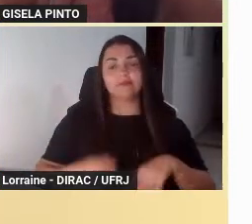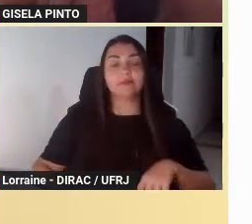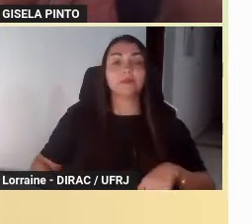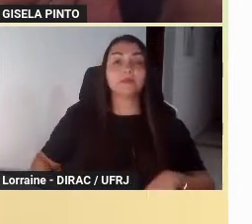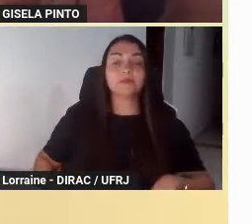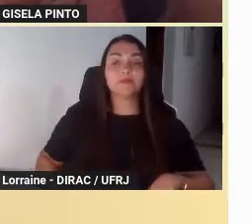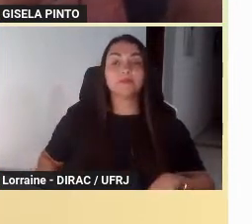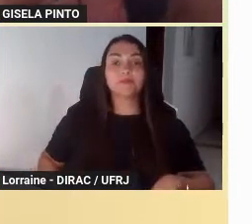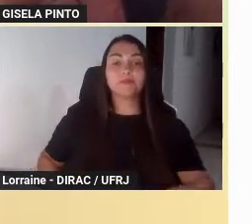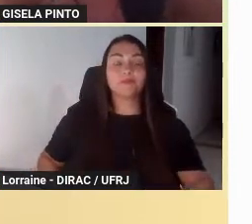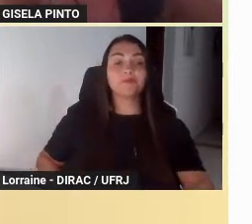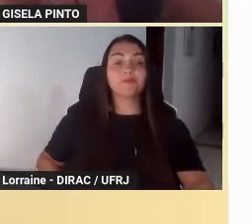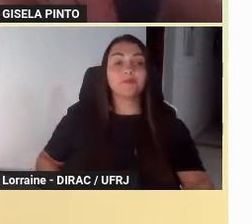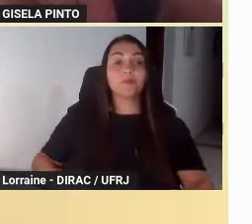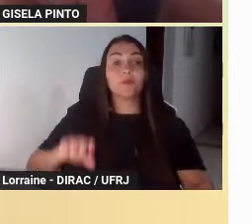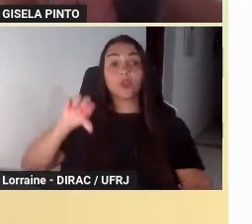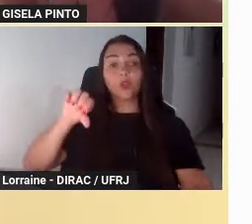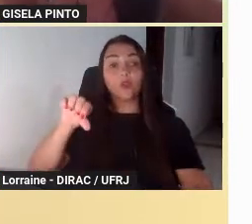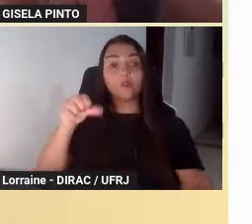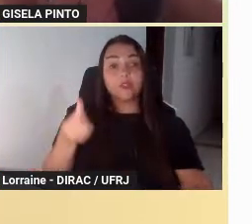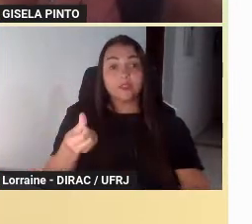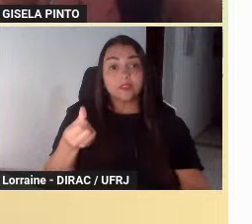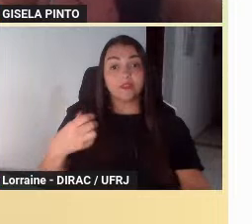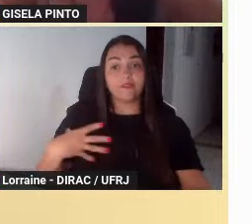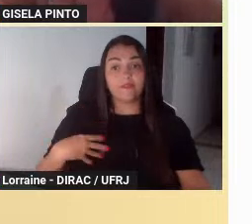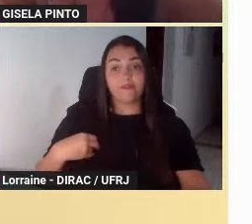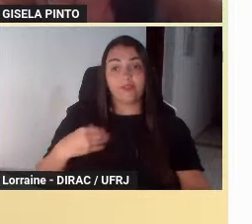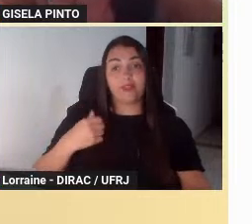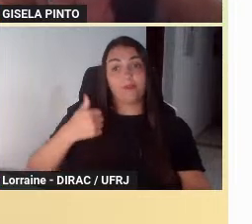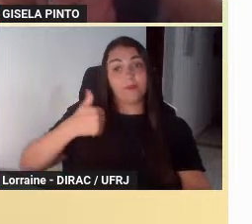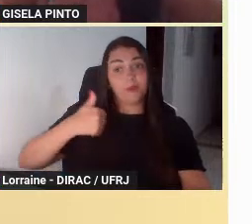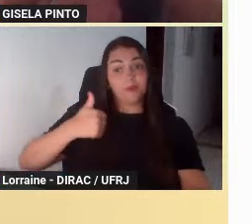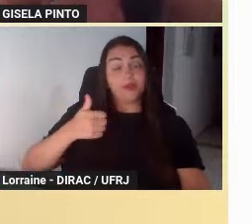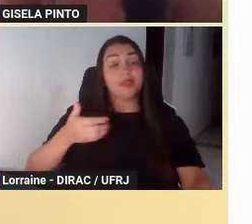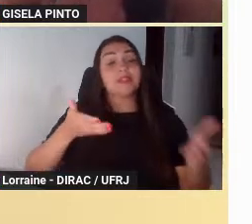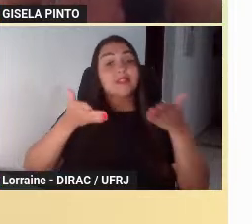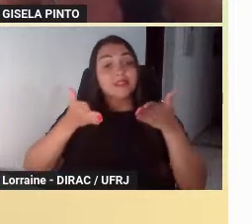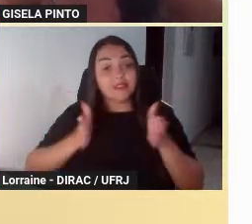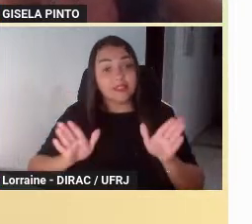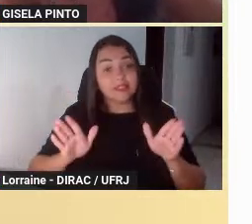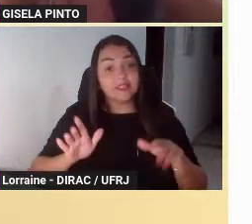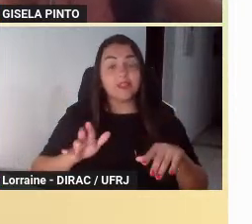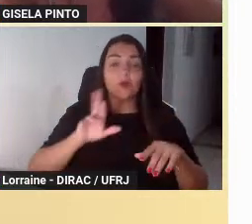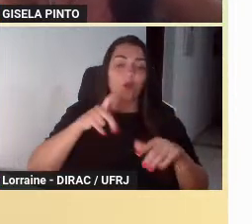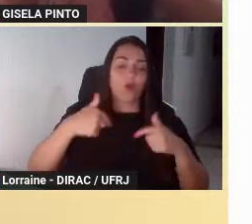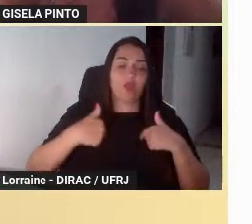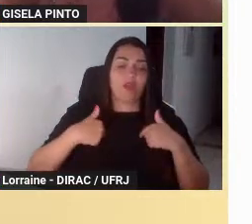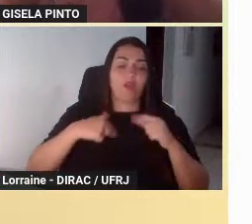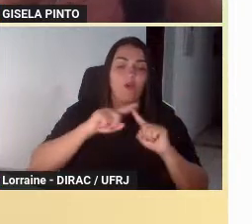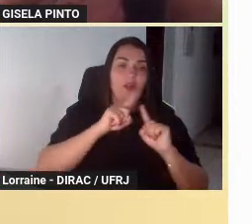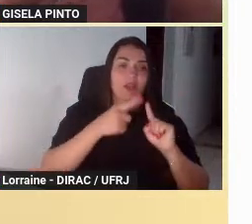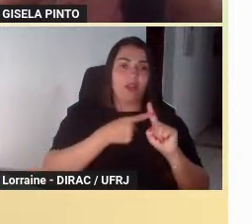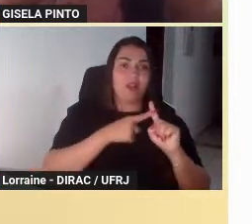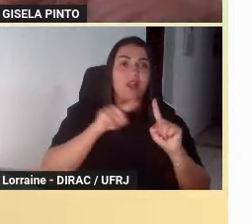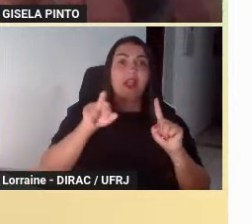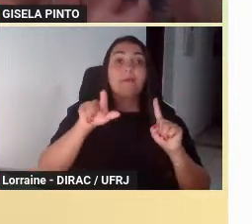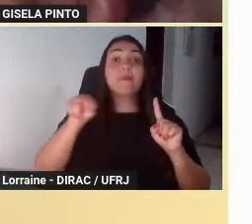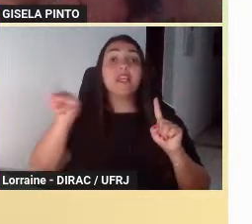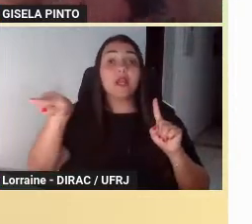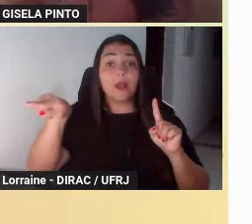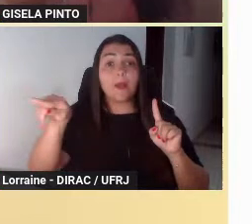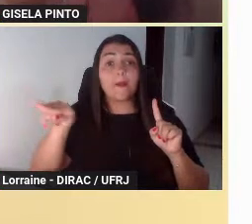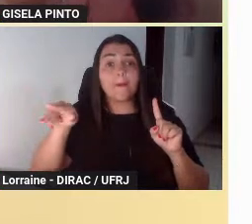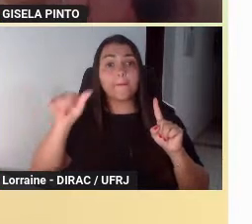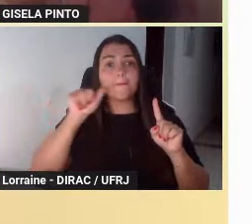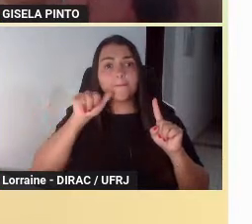Em 96, minha primeira filha nasceu. Na verdade, ela não foi da minha barriga, ela nasceu da barriga da minha irmã. A minha irmã tem